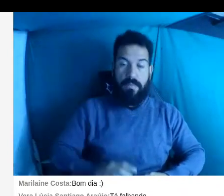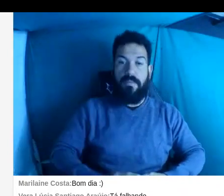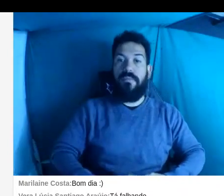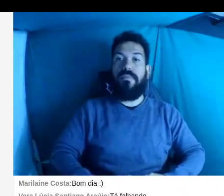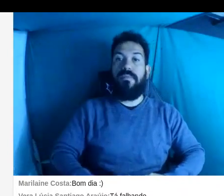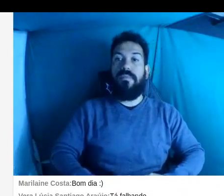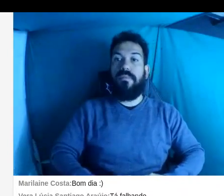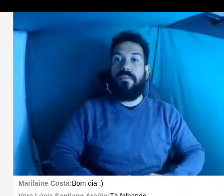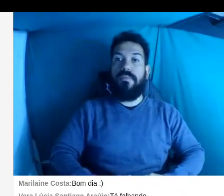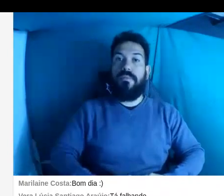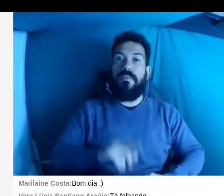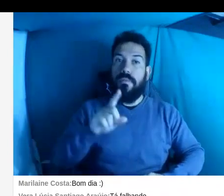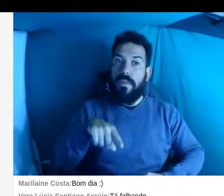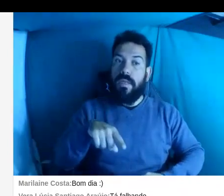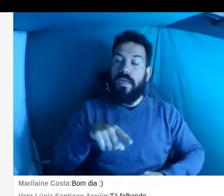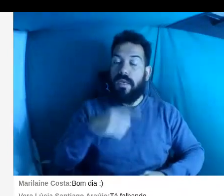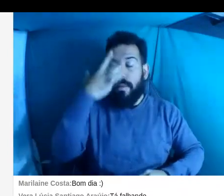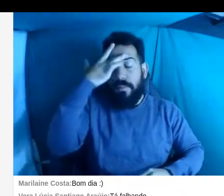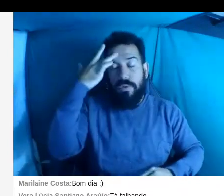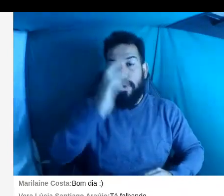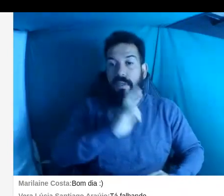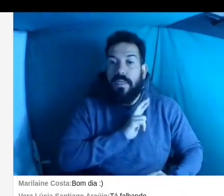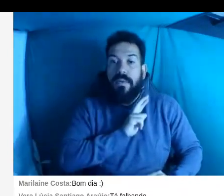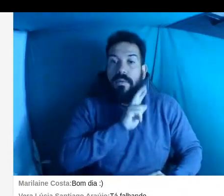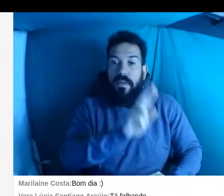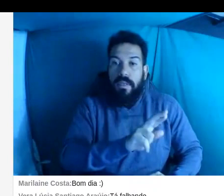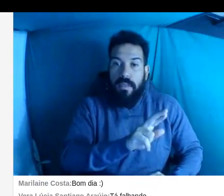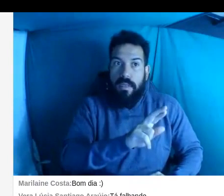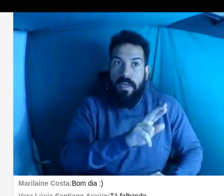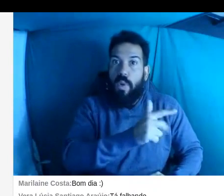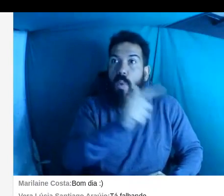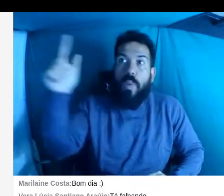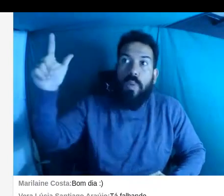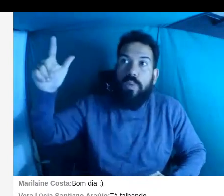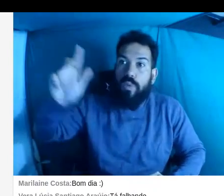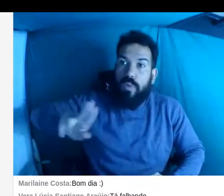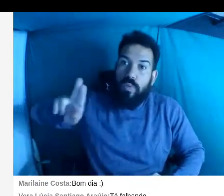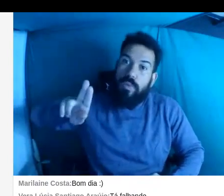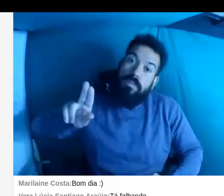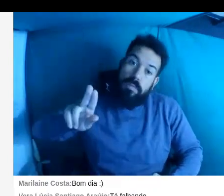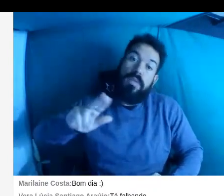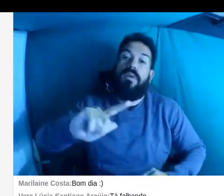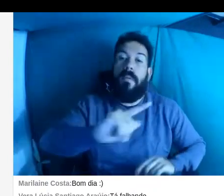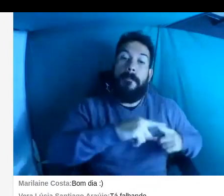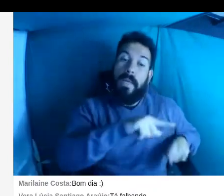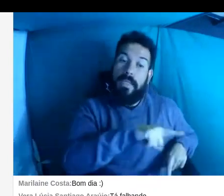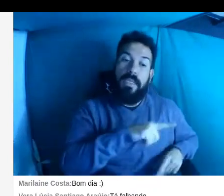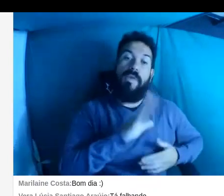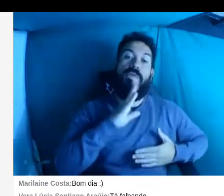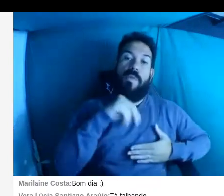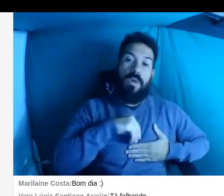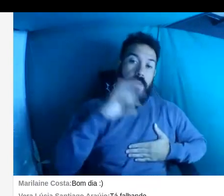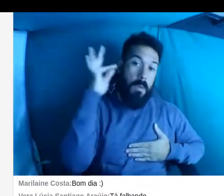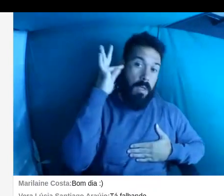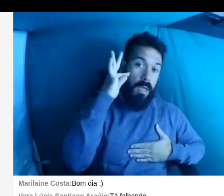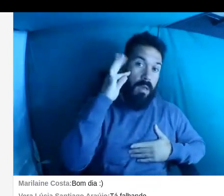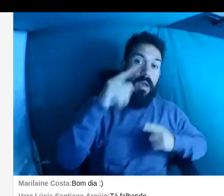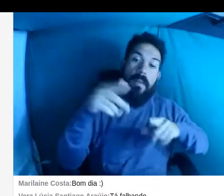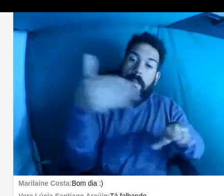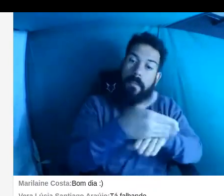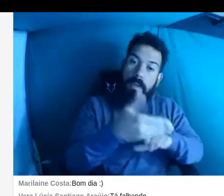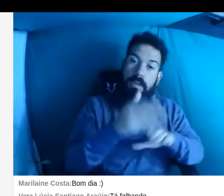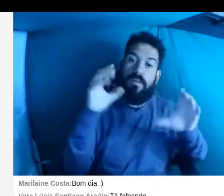Ele é o representante dos usuários, com o devido conhecimento, dentro da equipe de audiodescrição. E